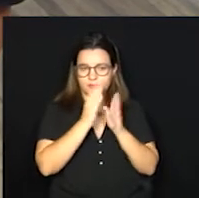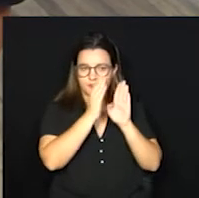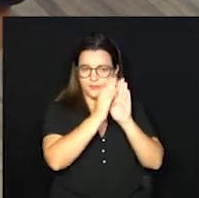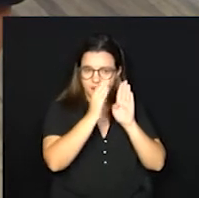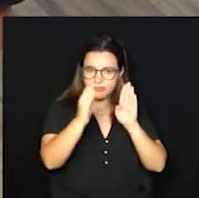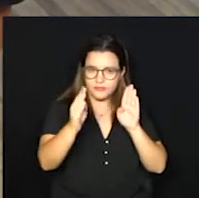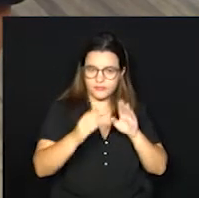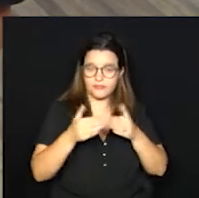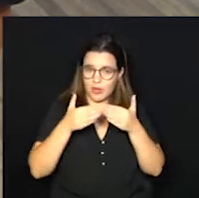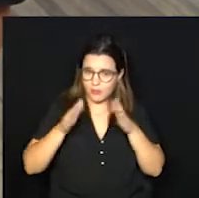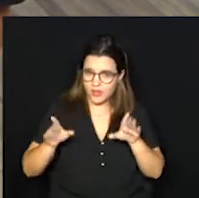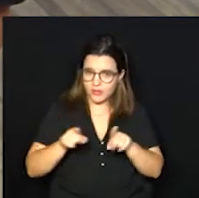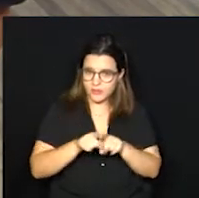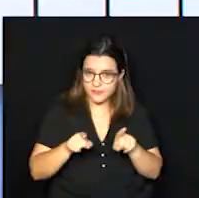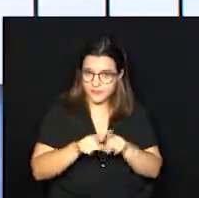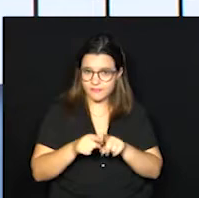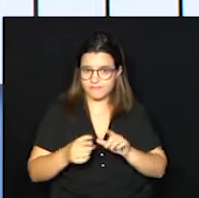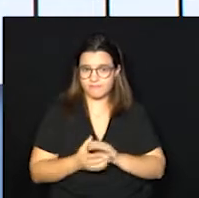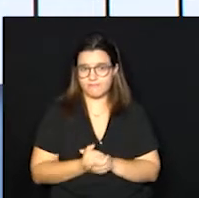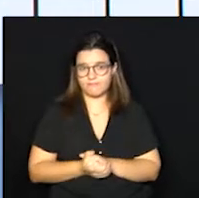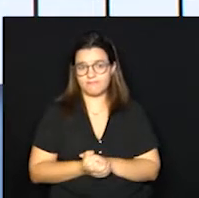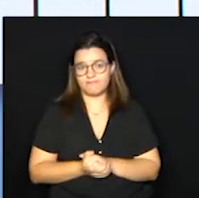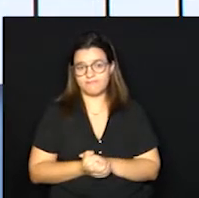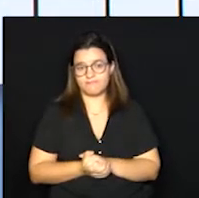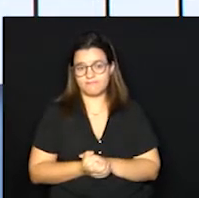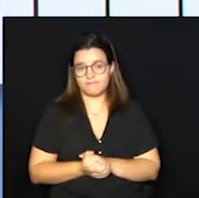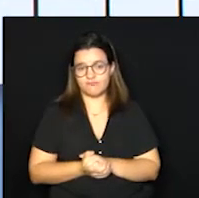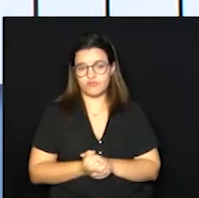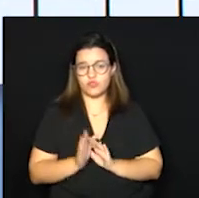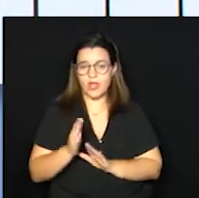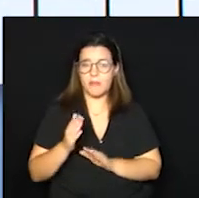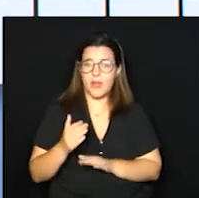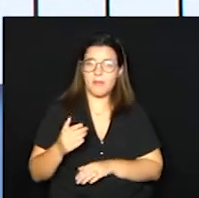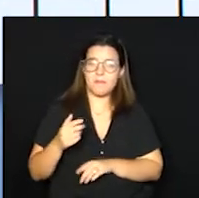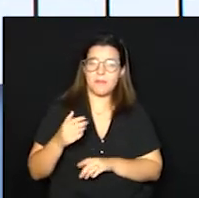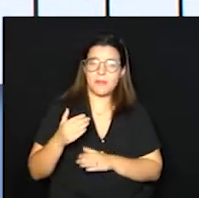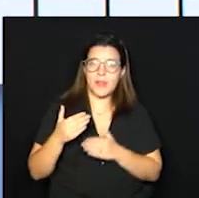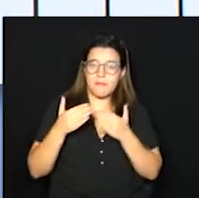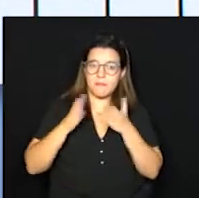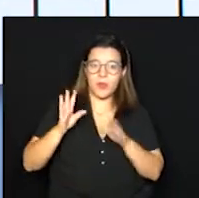cidade também, né? As bibliotecas, na verdade, elas reabriram na última